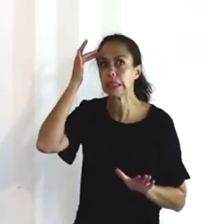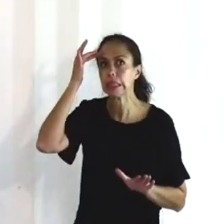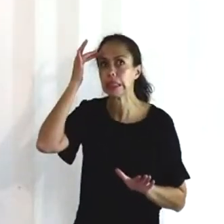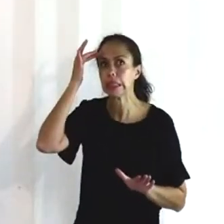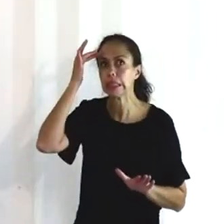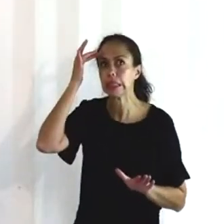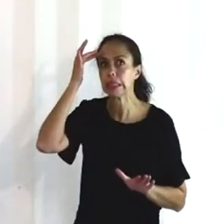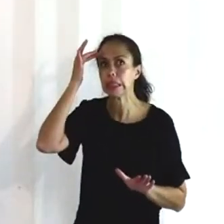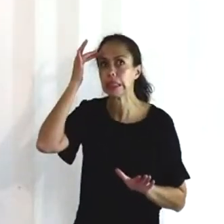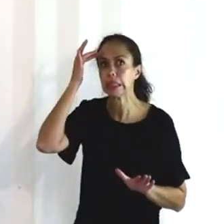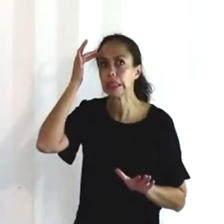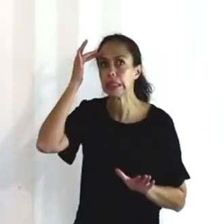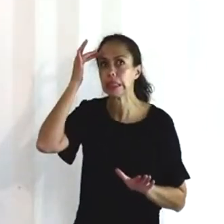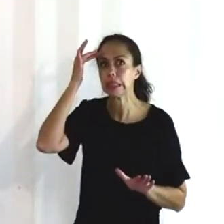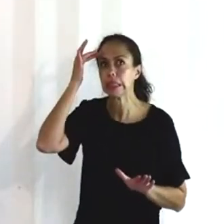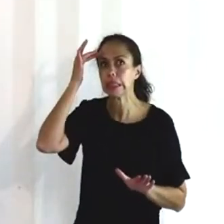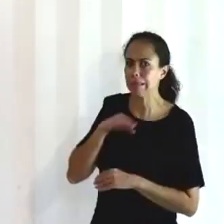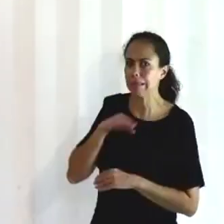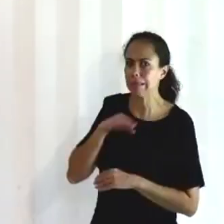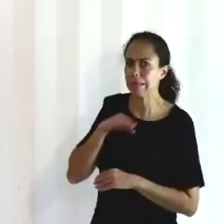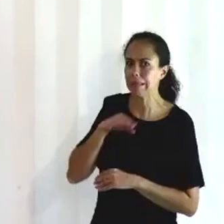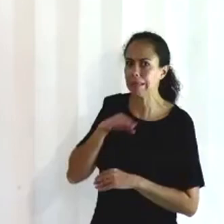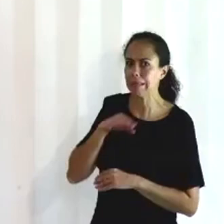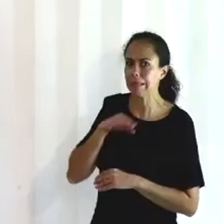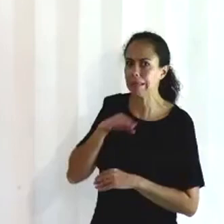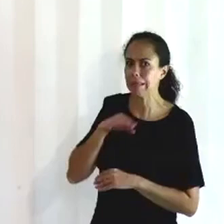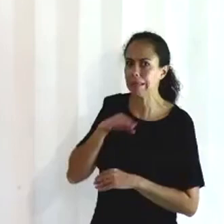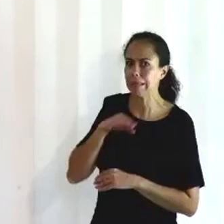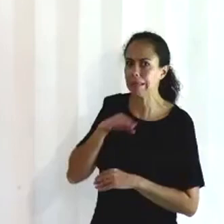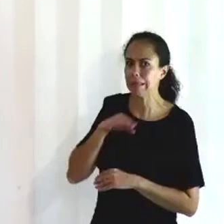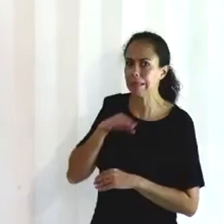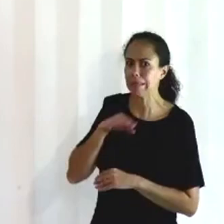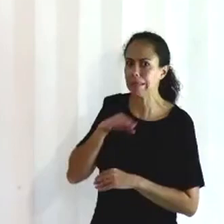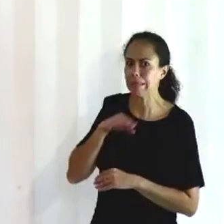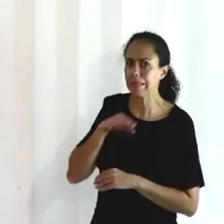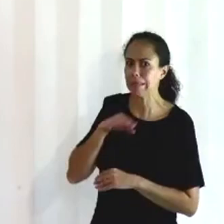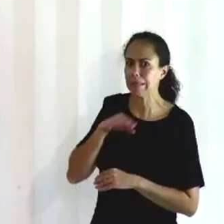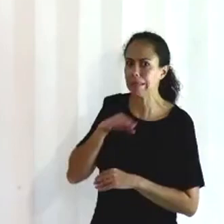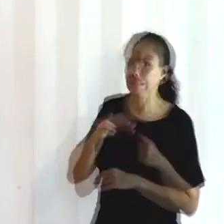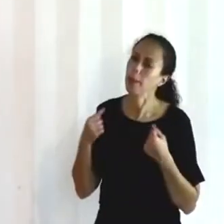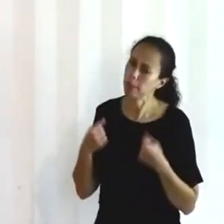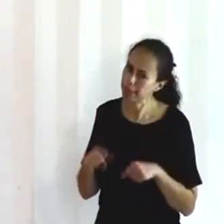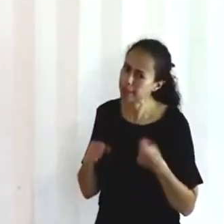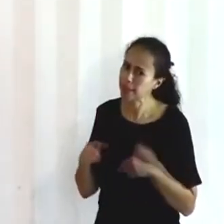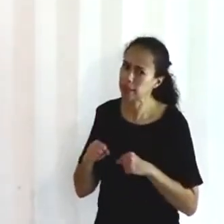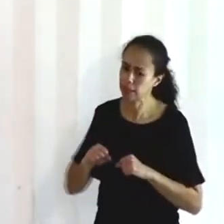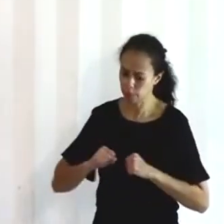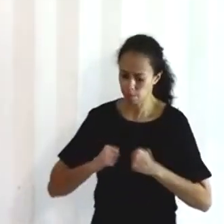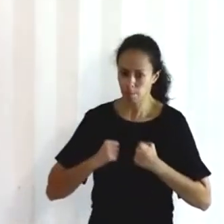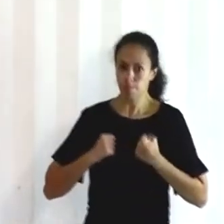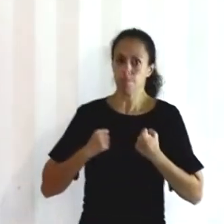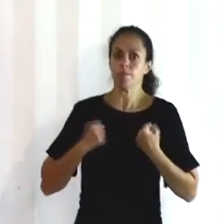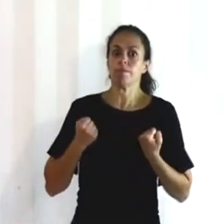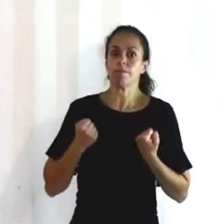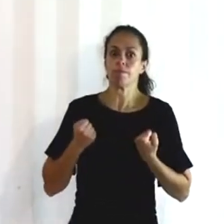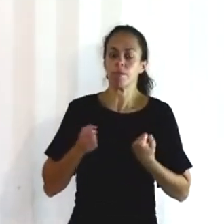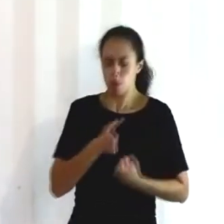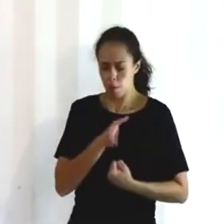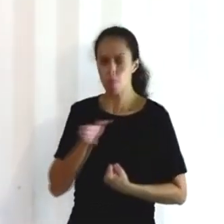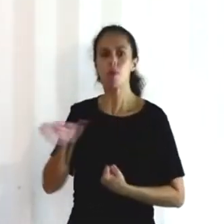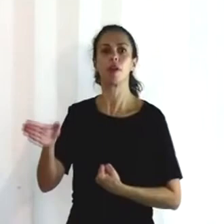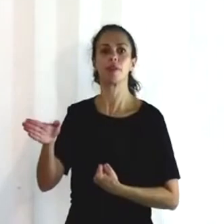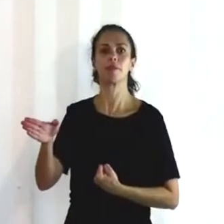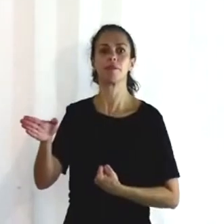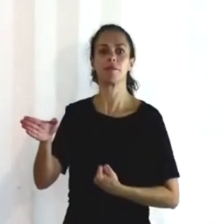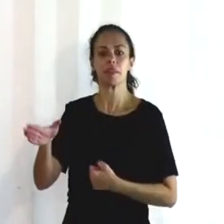vida, vai te dar a oportunidade de orar por alguém assim, vai te dar a oportunidade de perdoar, exercitar